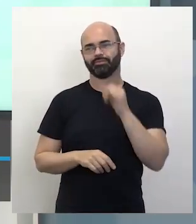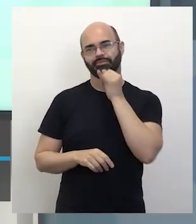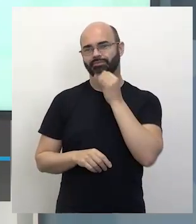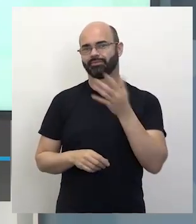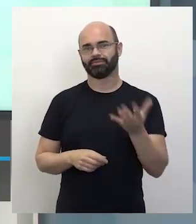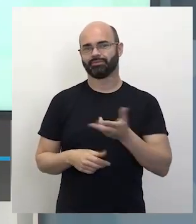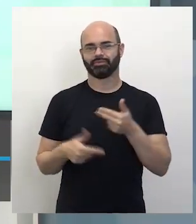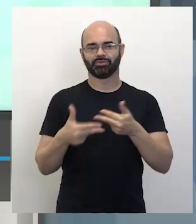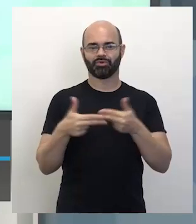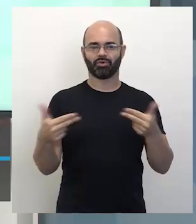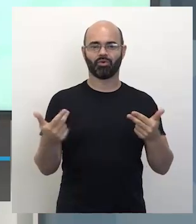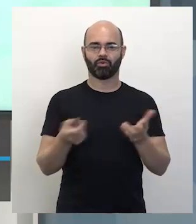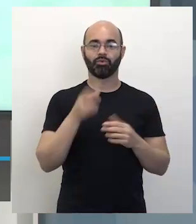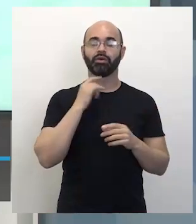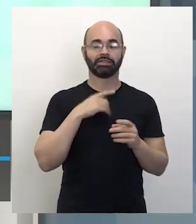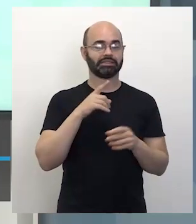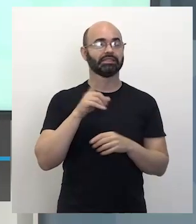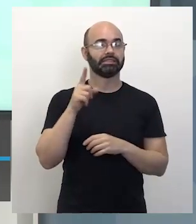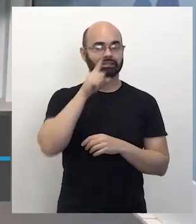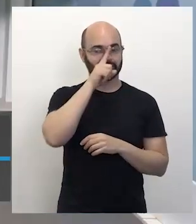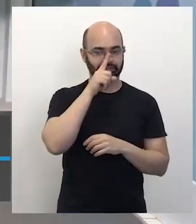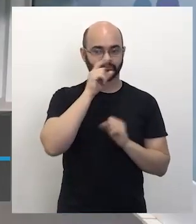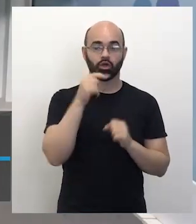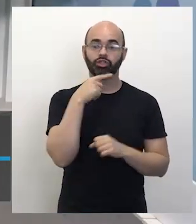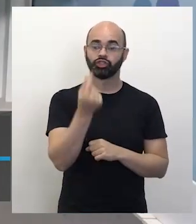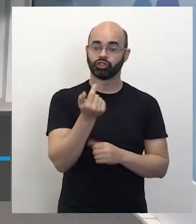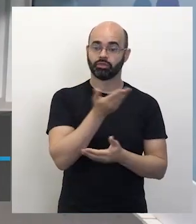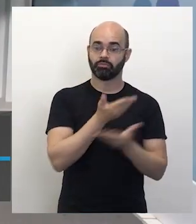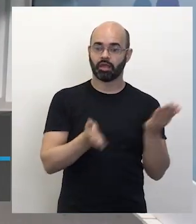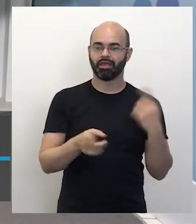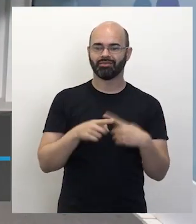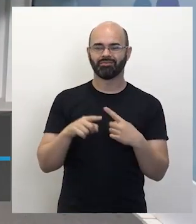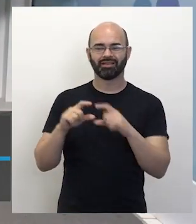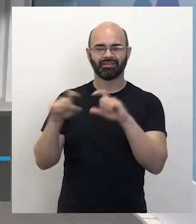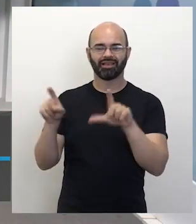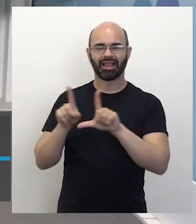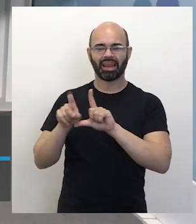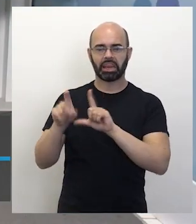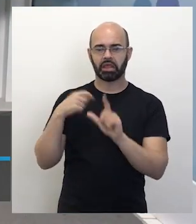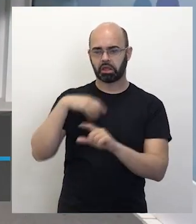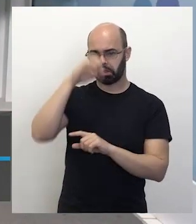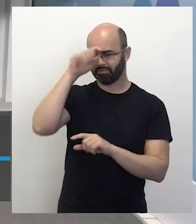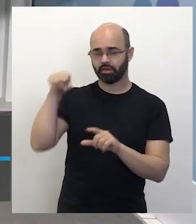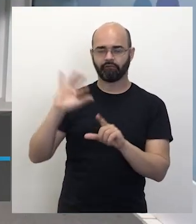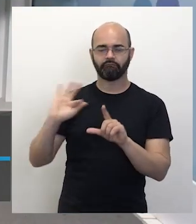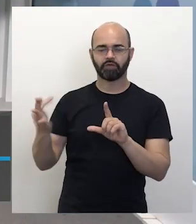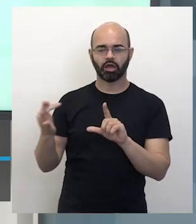desde coisas, aplicação de golpe, que você pode perder dinheiro porque clicou num link lá, não sabia que o link era